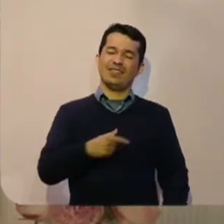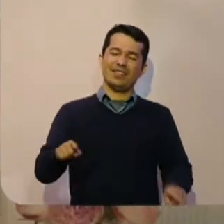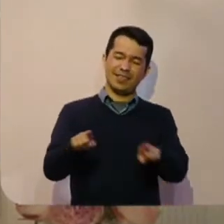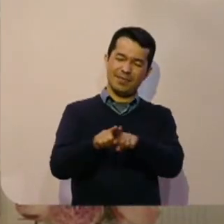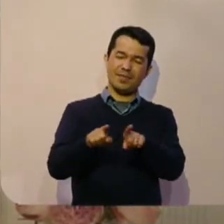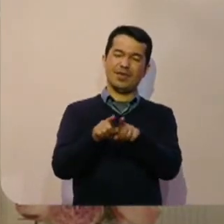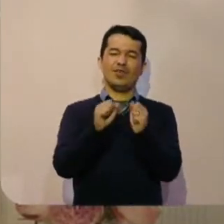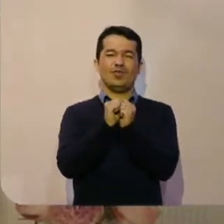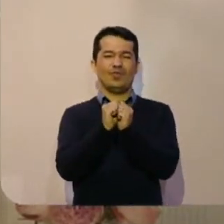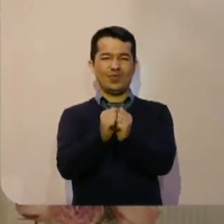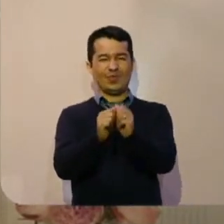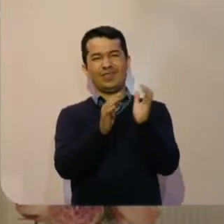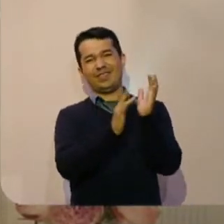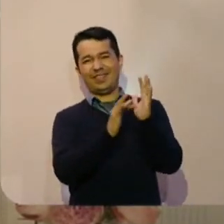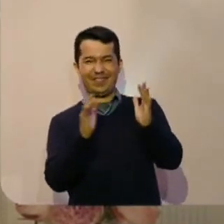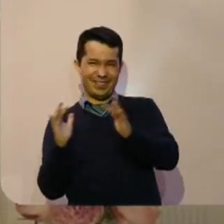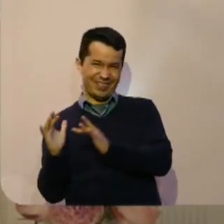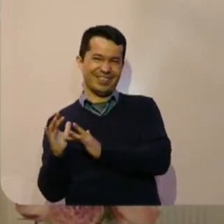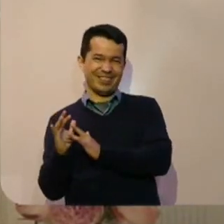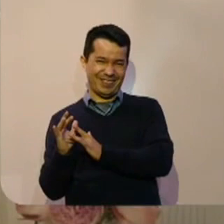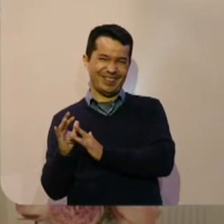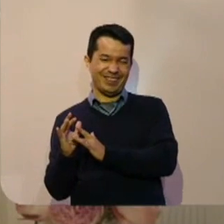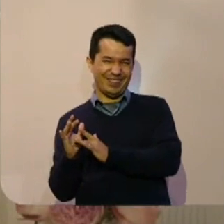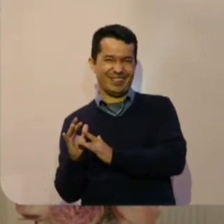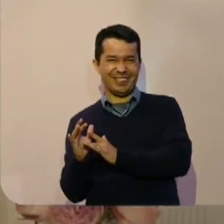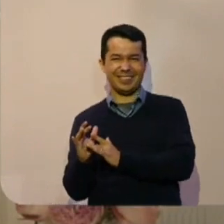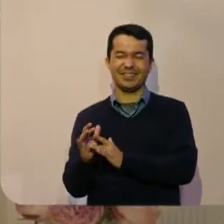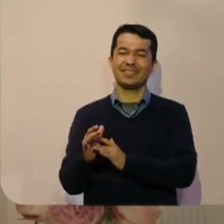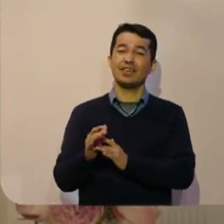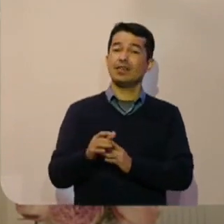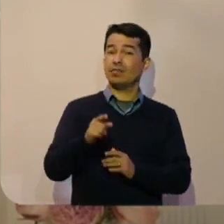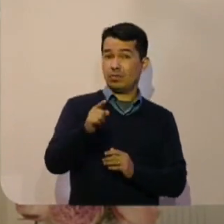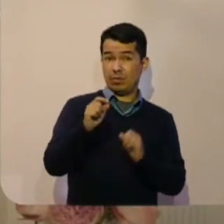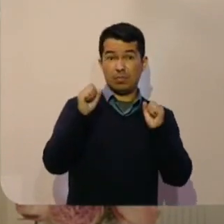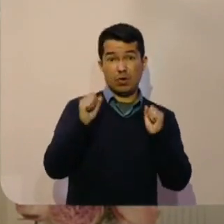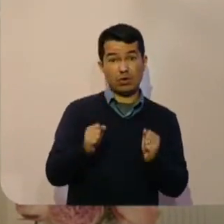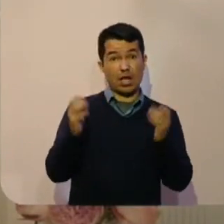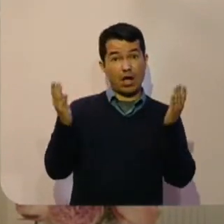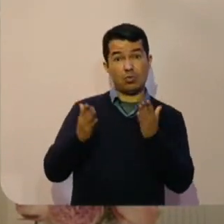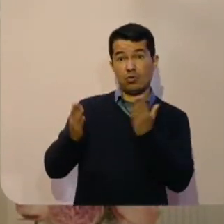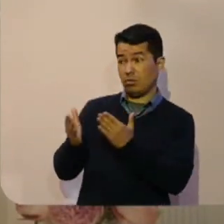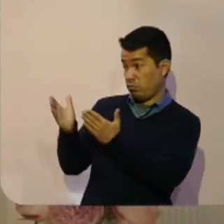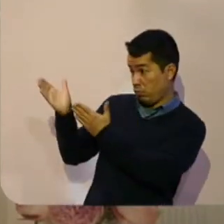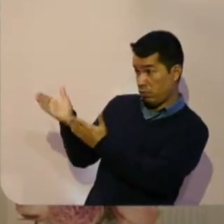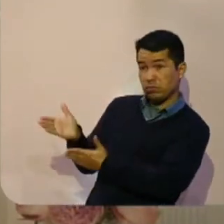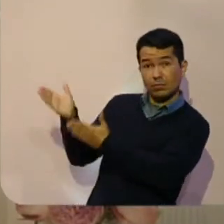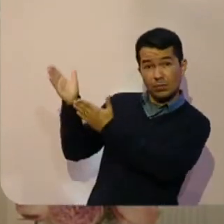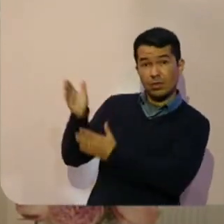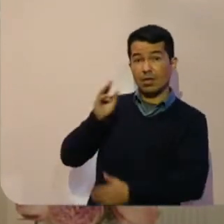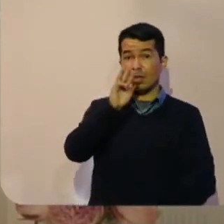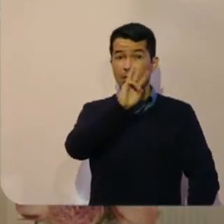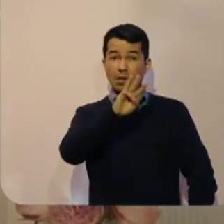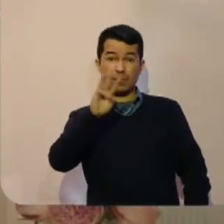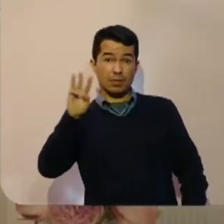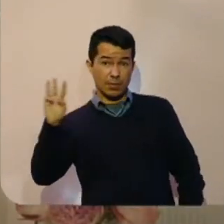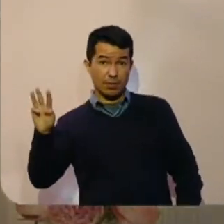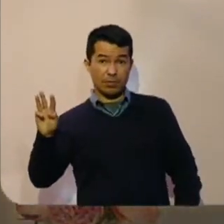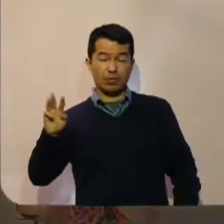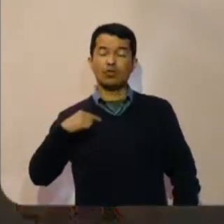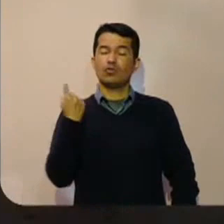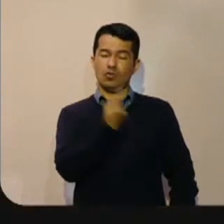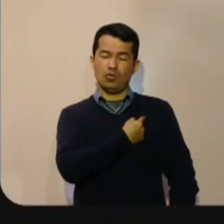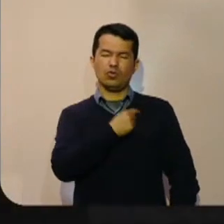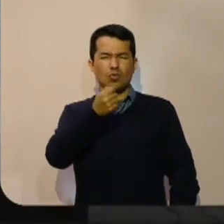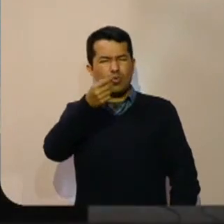gente vai caminhar junto com você nessa jornada de fé. Então entra agora nesse link. Daqui a pouquinho a gente vai orar juntos.